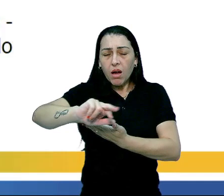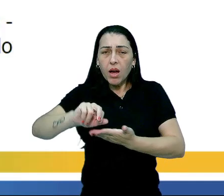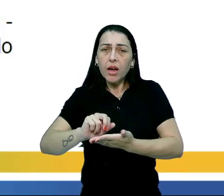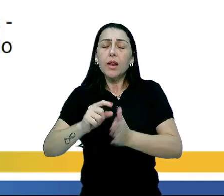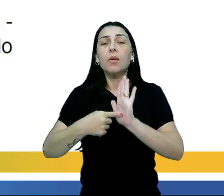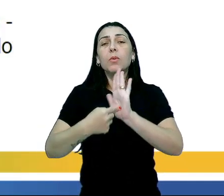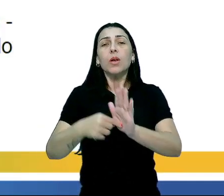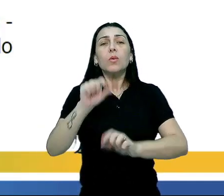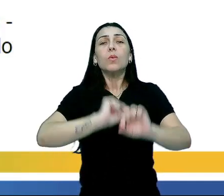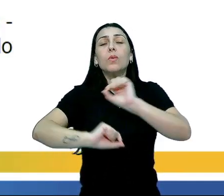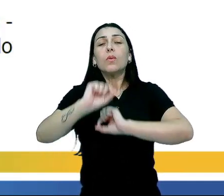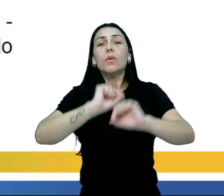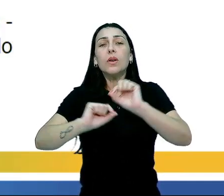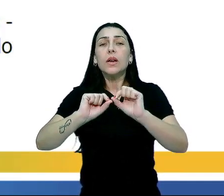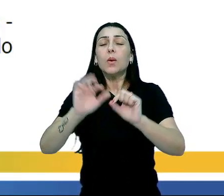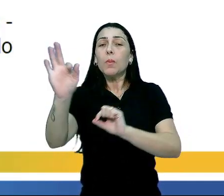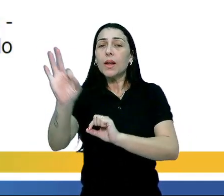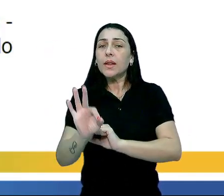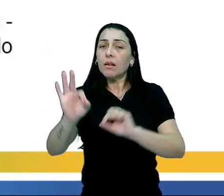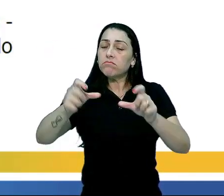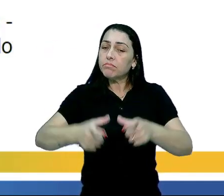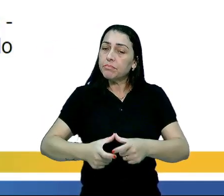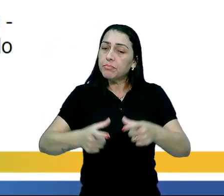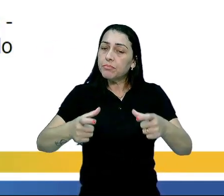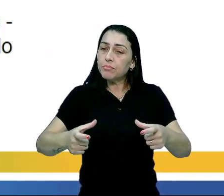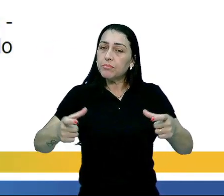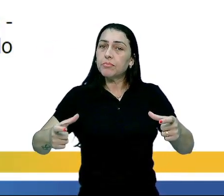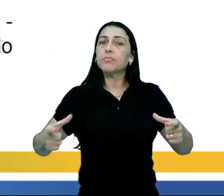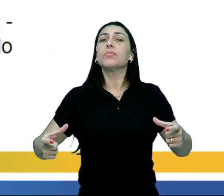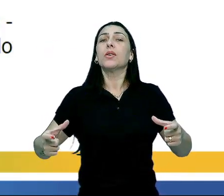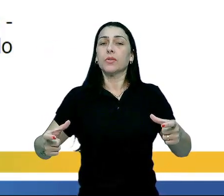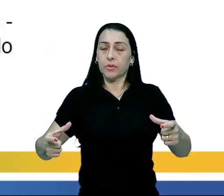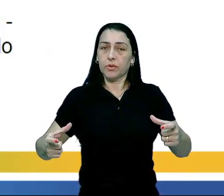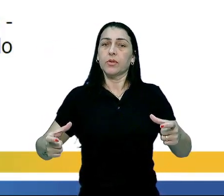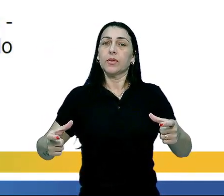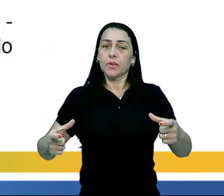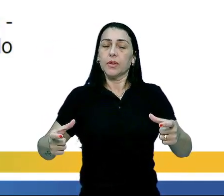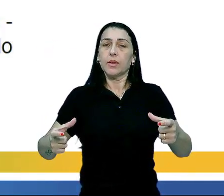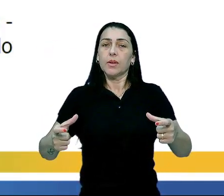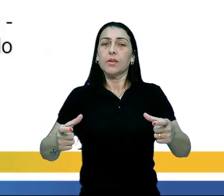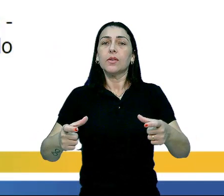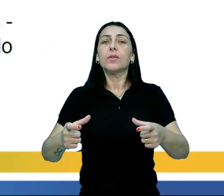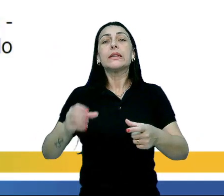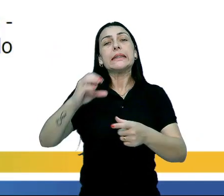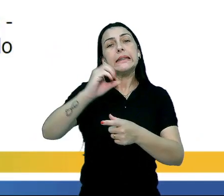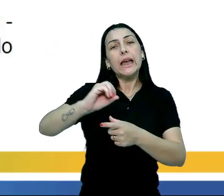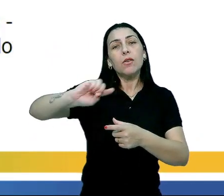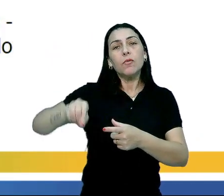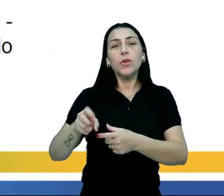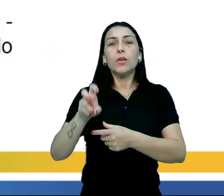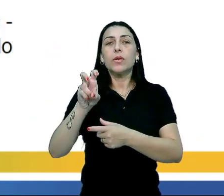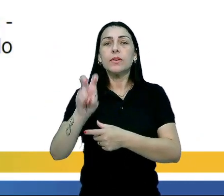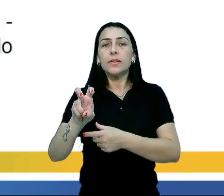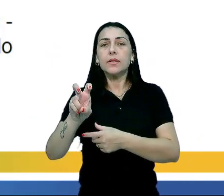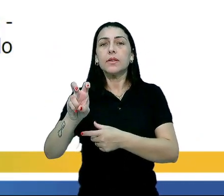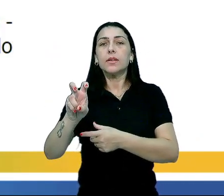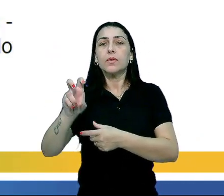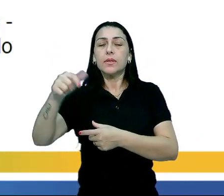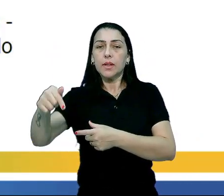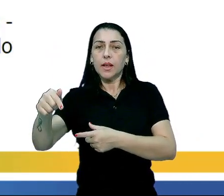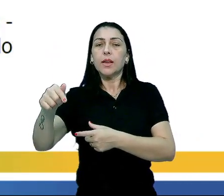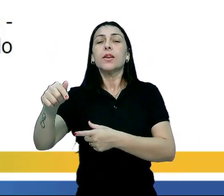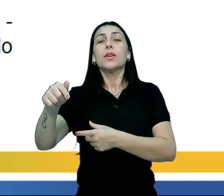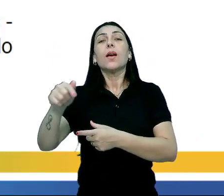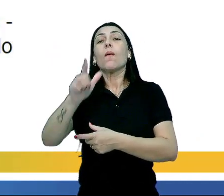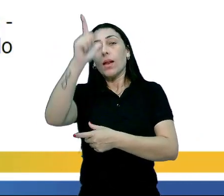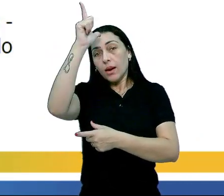estão apresentando aí uma taxa de crescimento em estabilidade entre 0,0,7, como é o caso